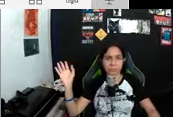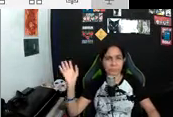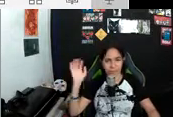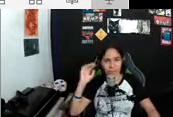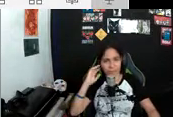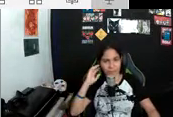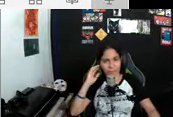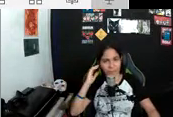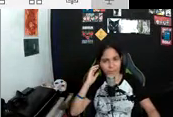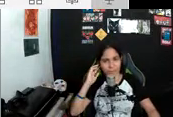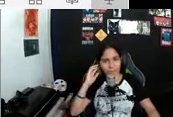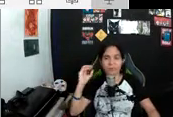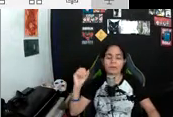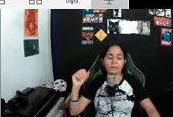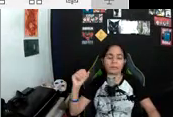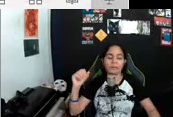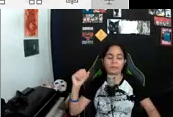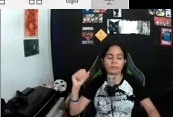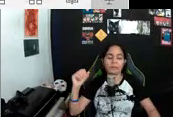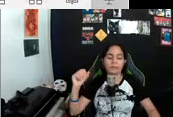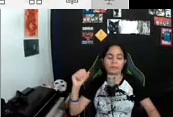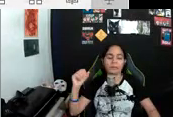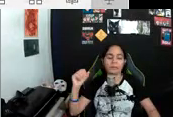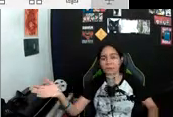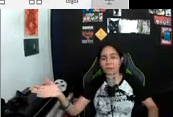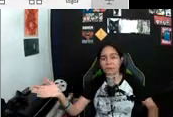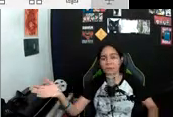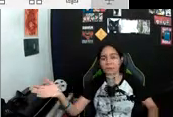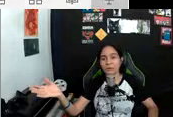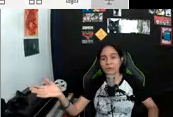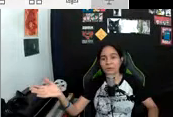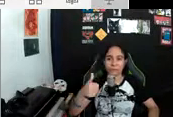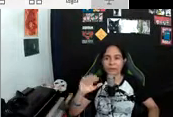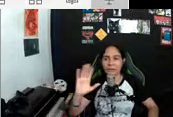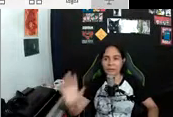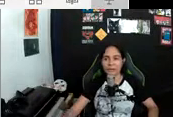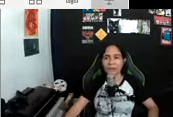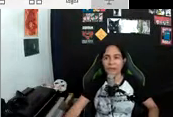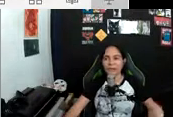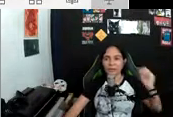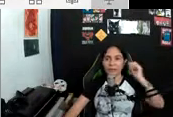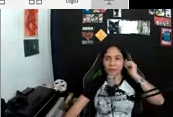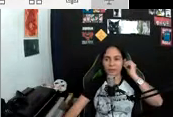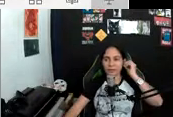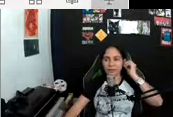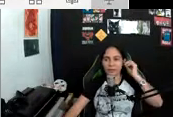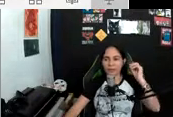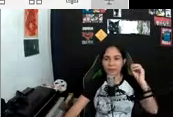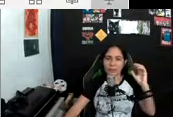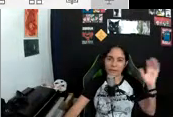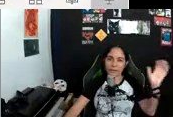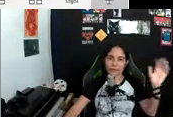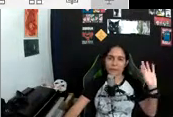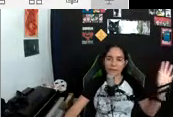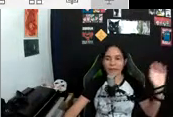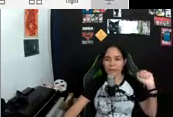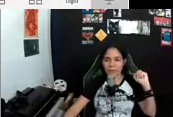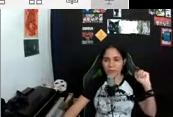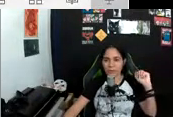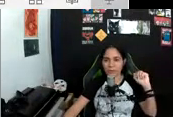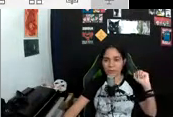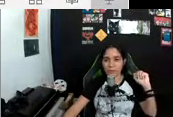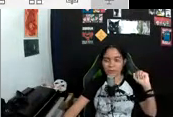70 e poucos anos, né? Então, se essa pessoa ainda atua, beleza, né? Ela, dentro da